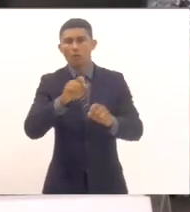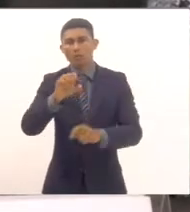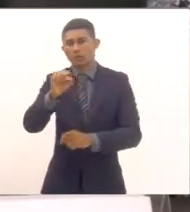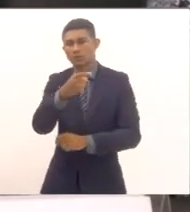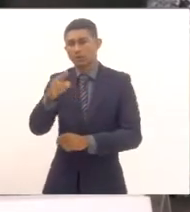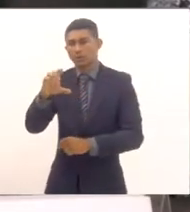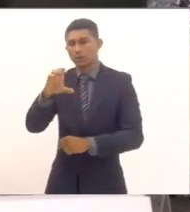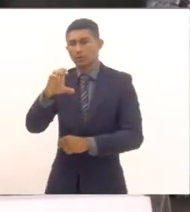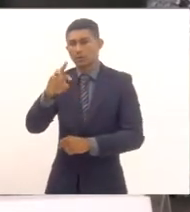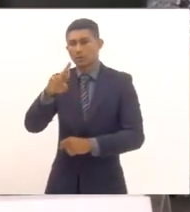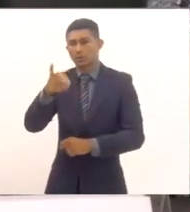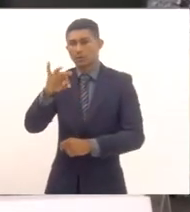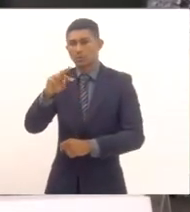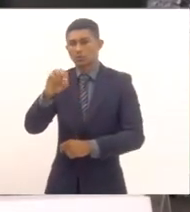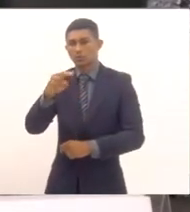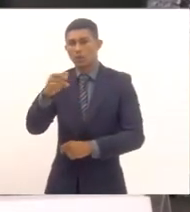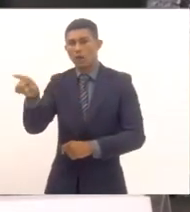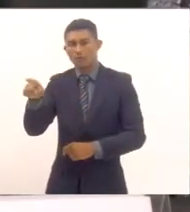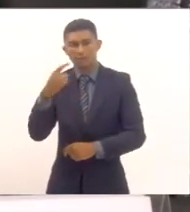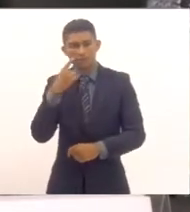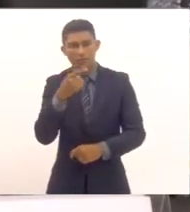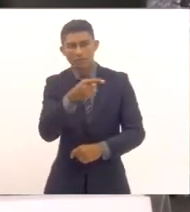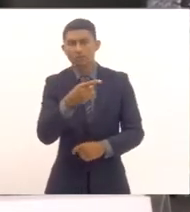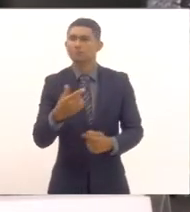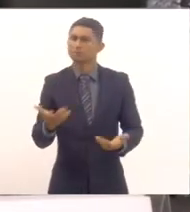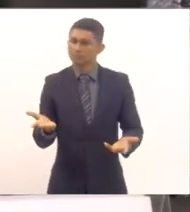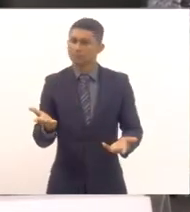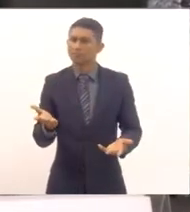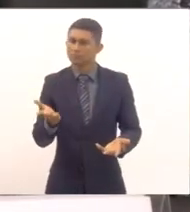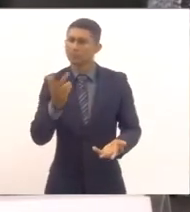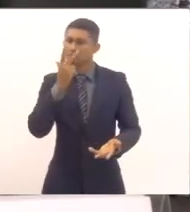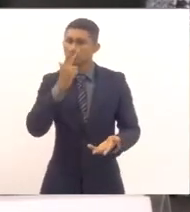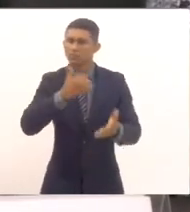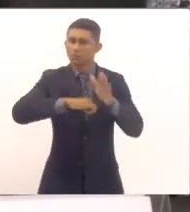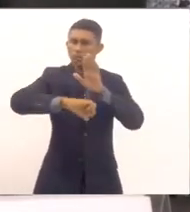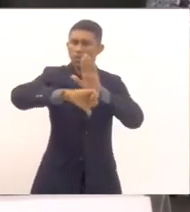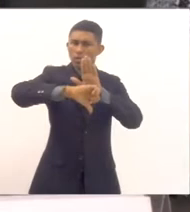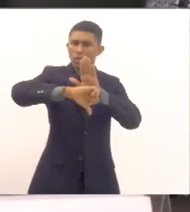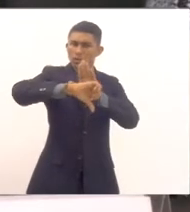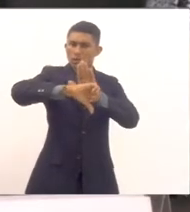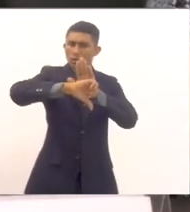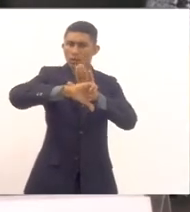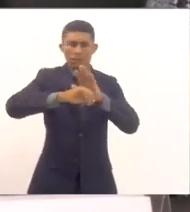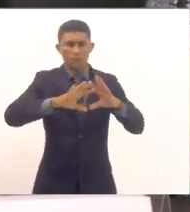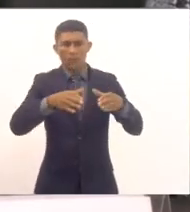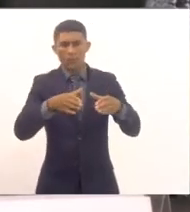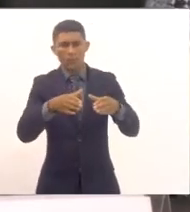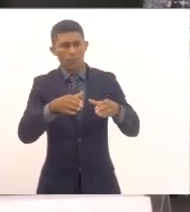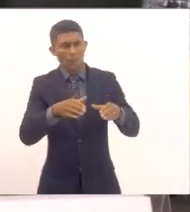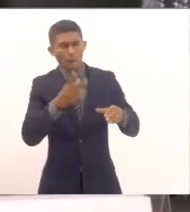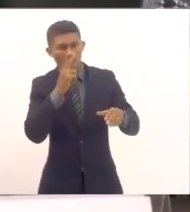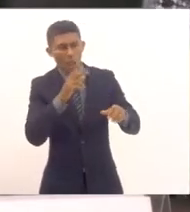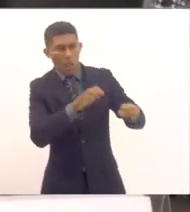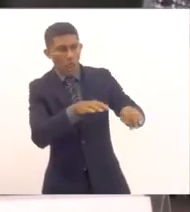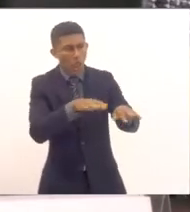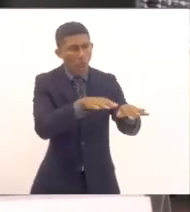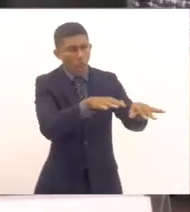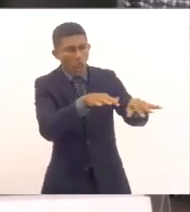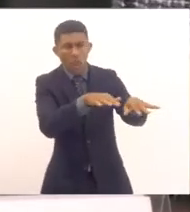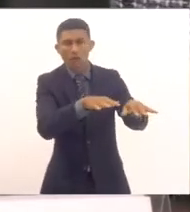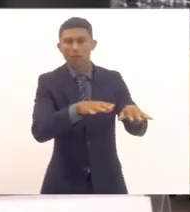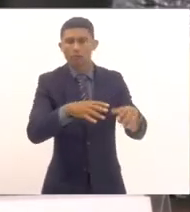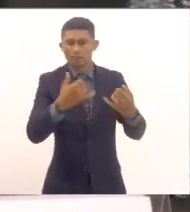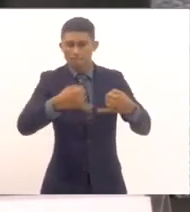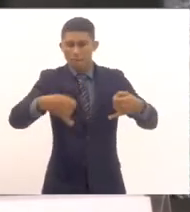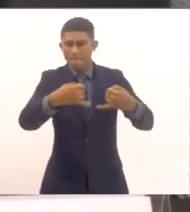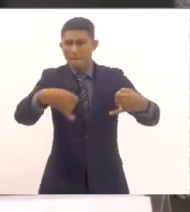Cristóvão e disseram deslocamento da Mancha criminal porque a sua região em tese pode nem ser